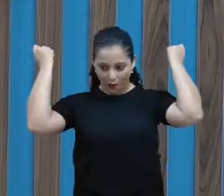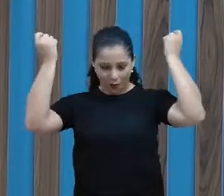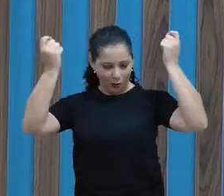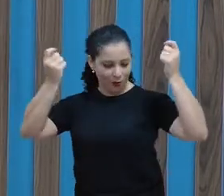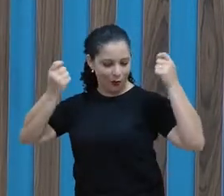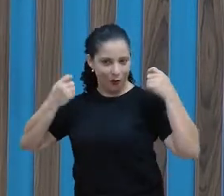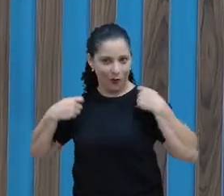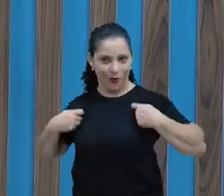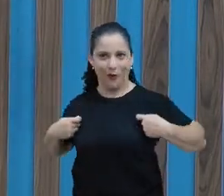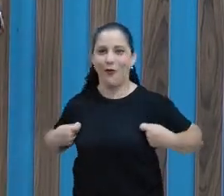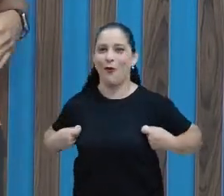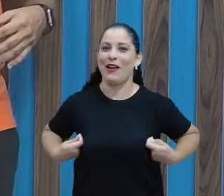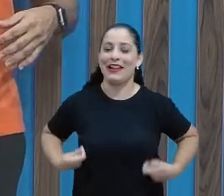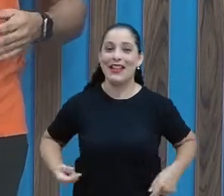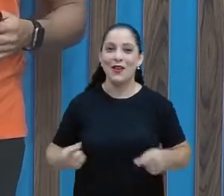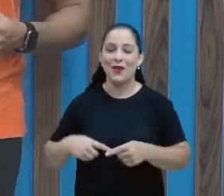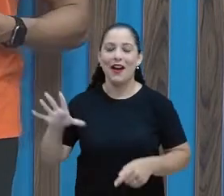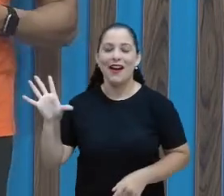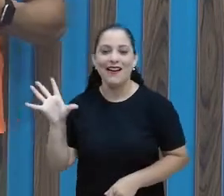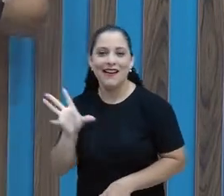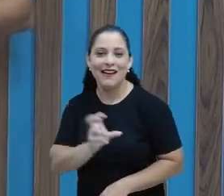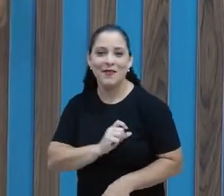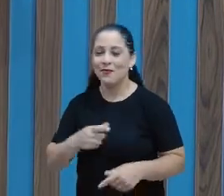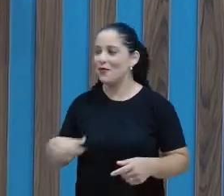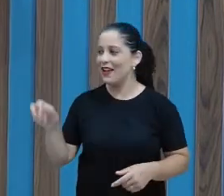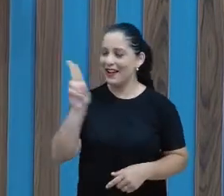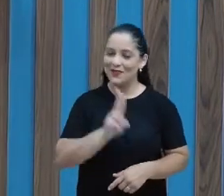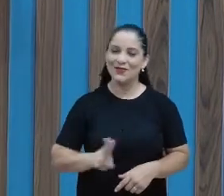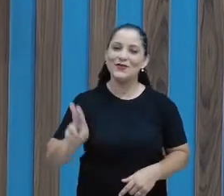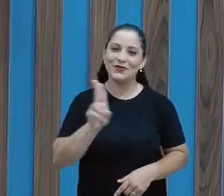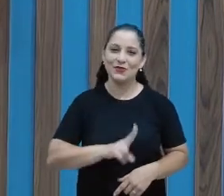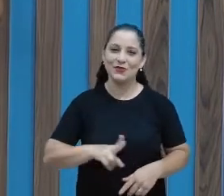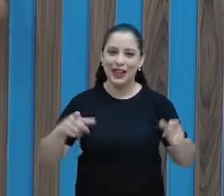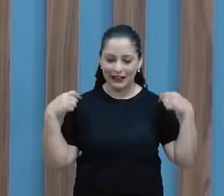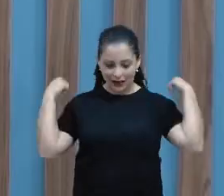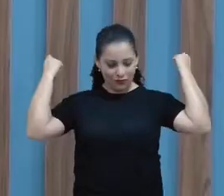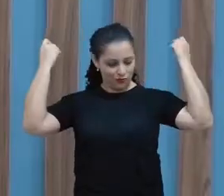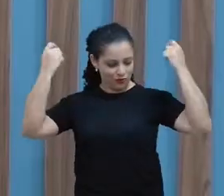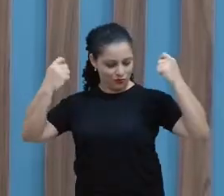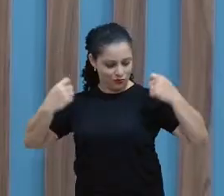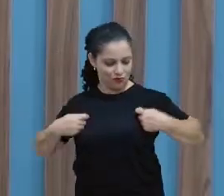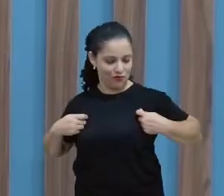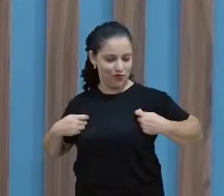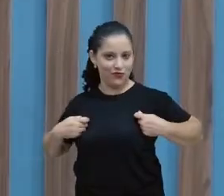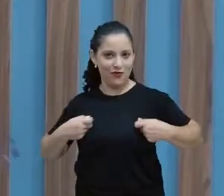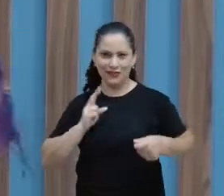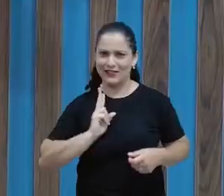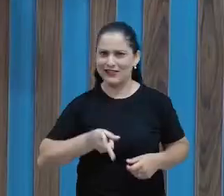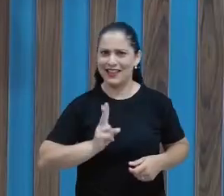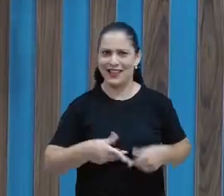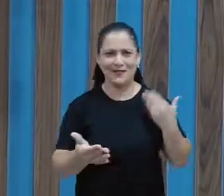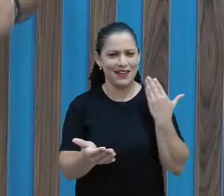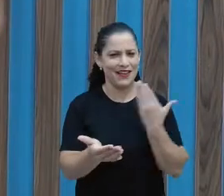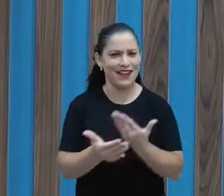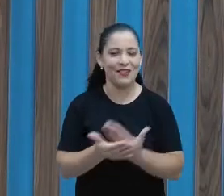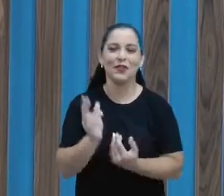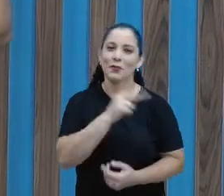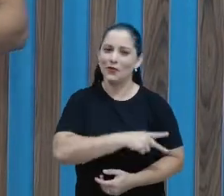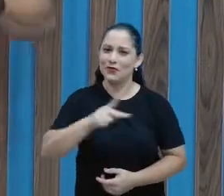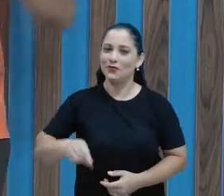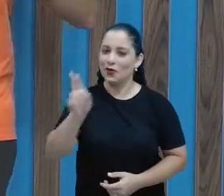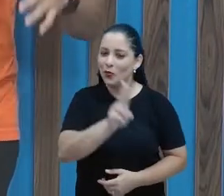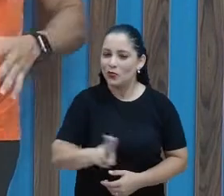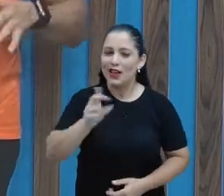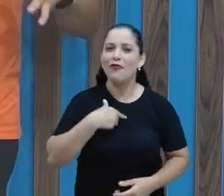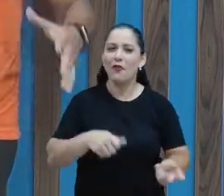por esse seu lencinho aí que você tá todas as suas aulas. Minha marca registrada. É, a marca registrada. Eu